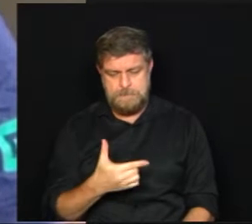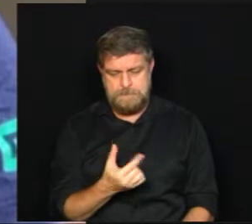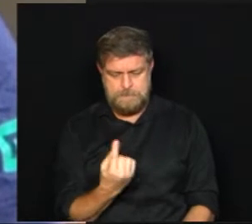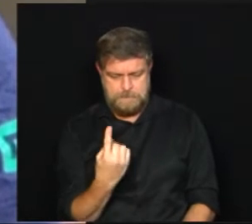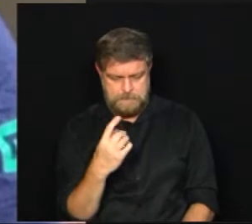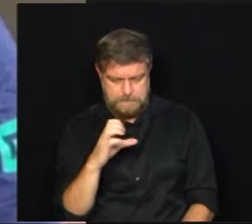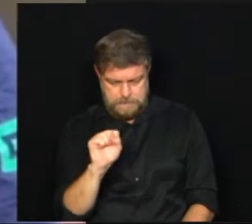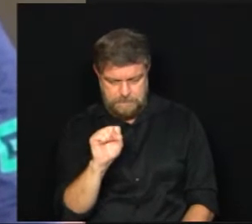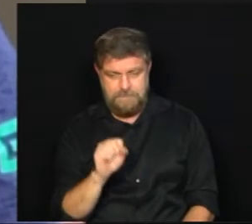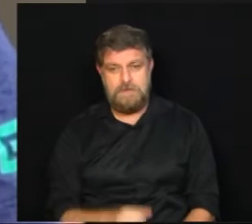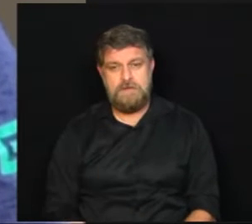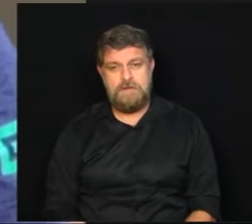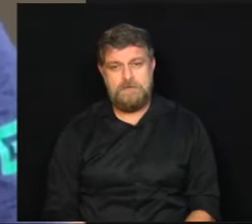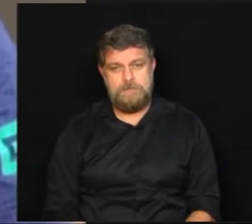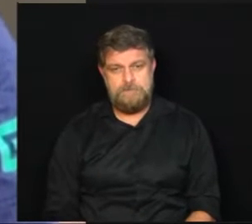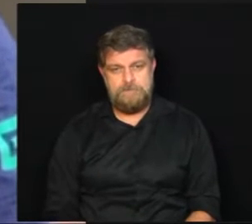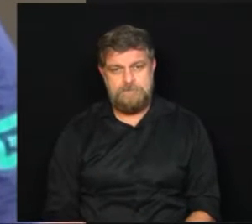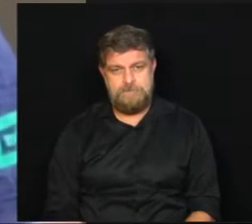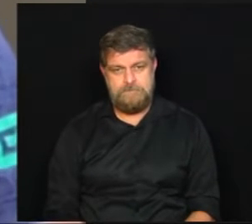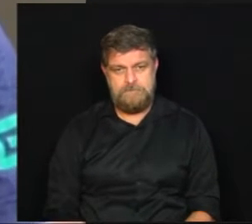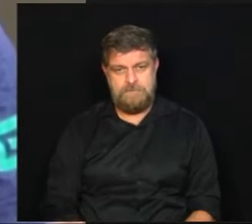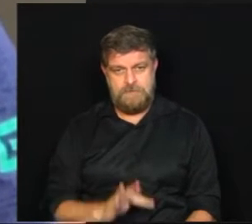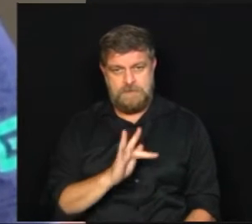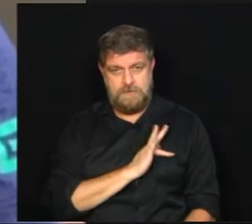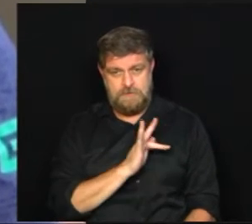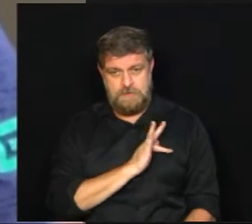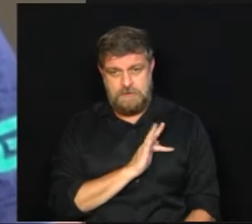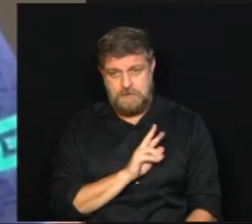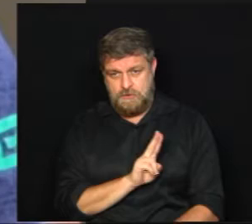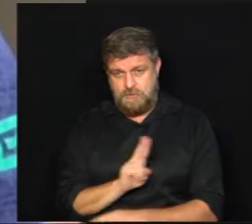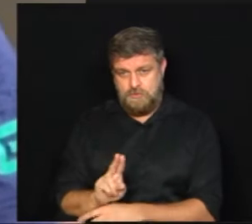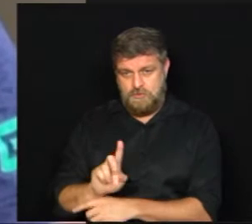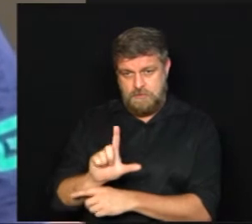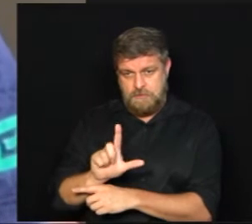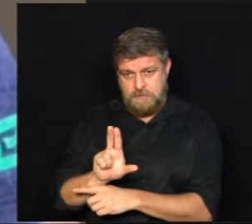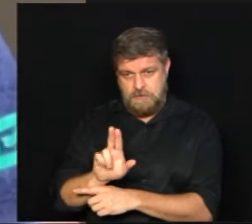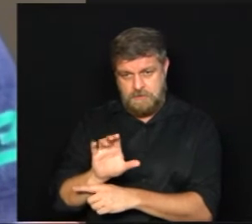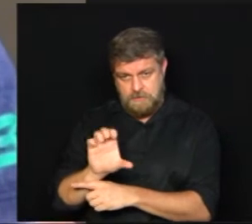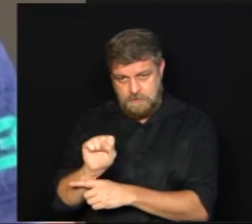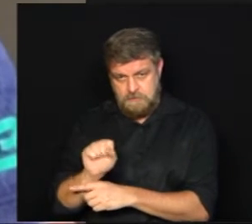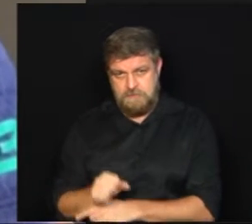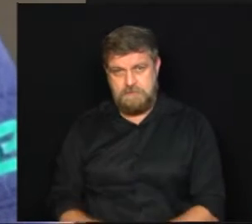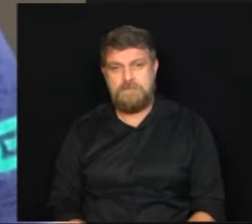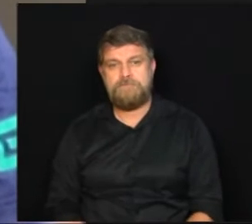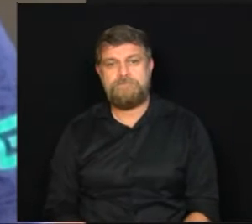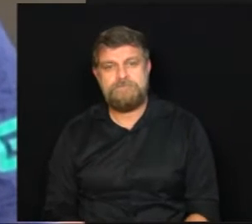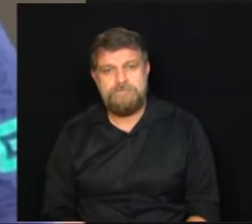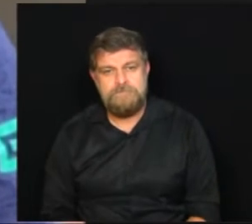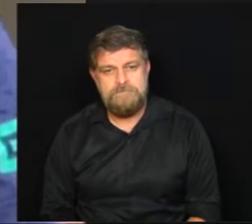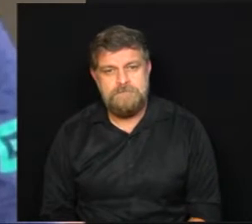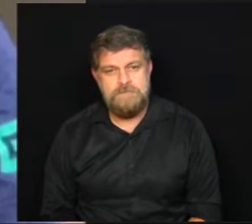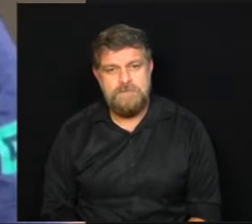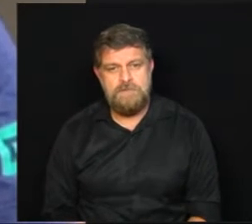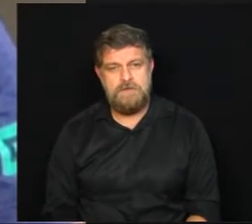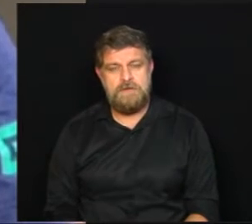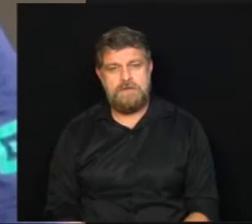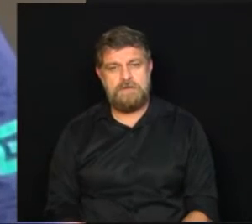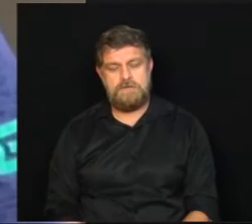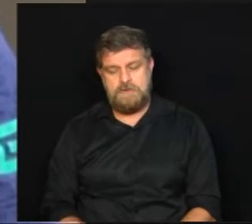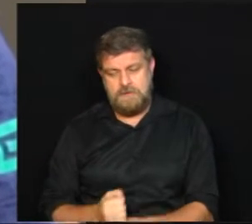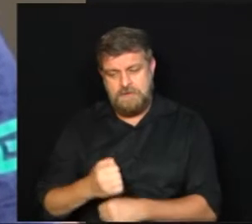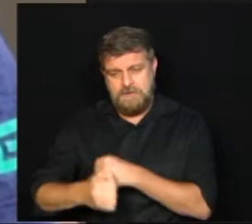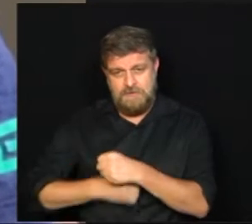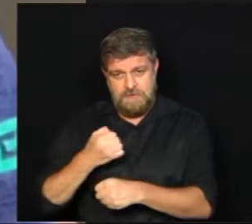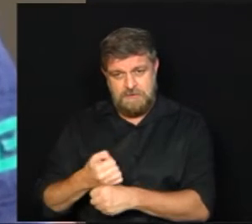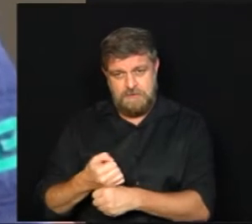2018 eu fiz Atualmente eu treino com o Luiz Lopes, que é mais conhecido como Cubano LPO. E em 2018